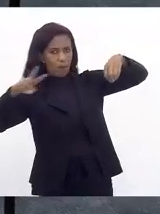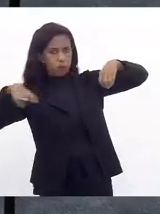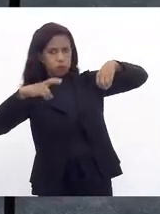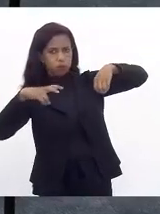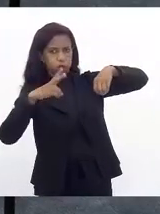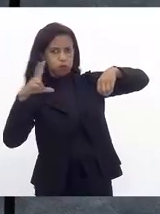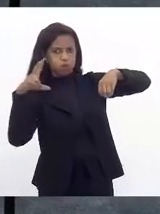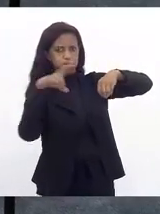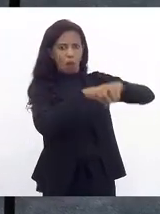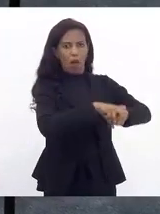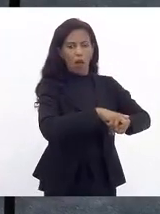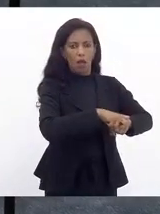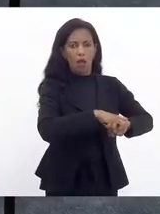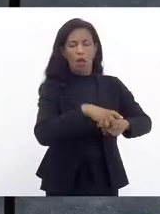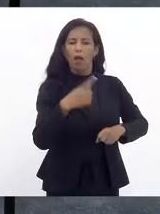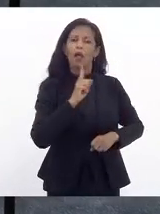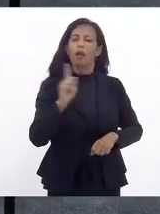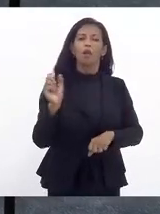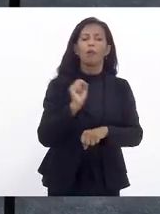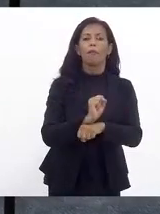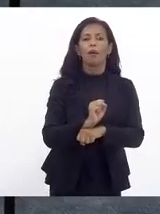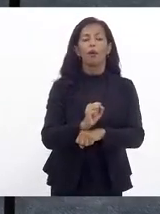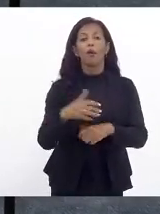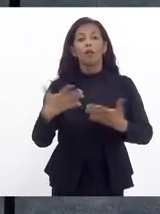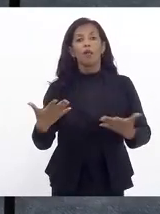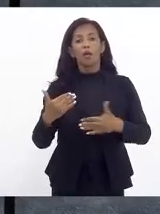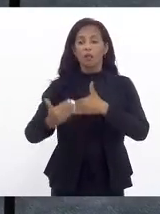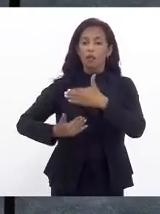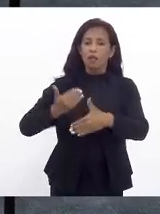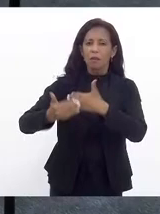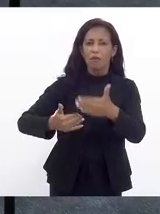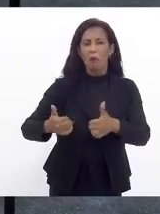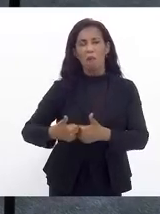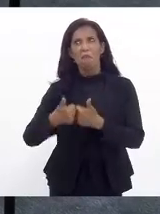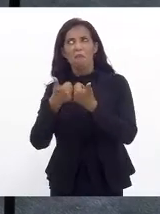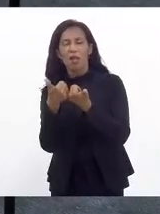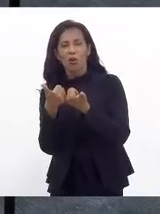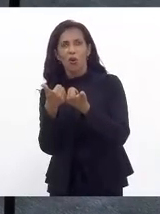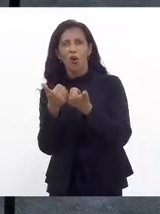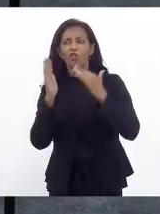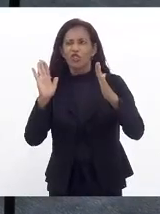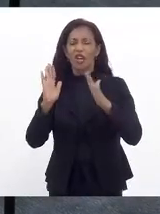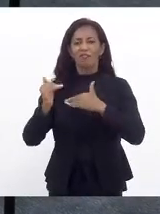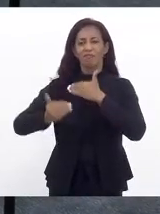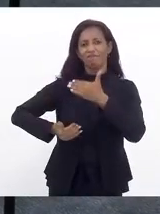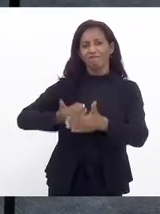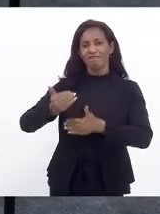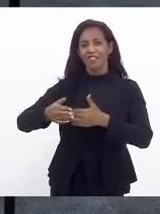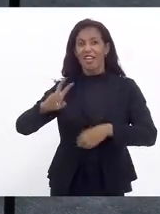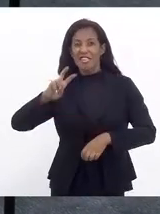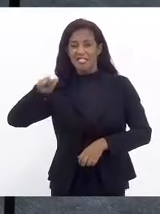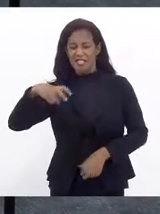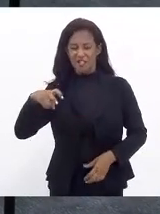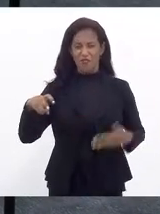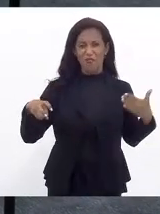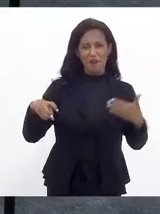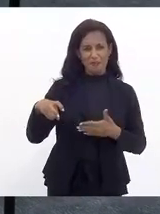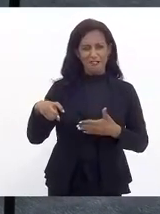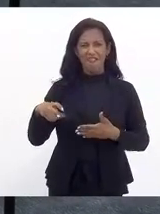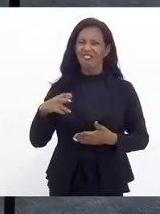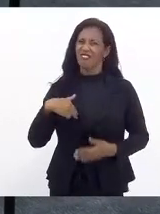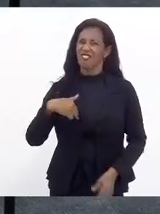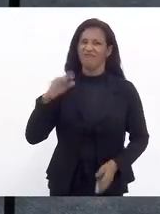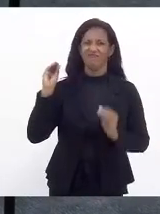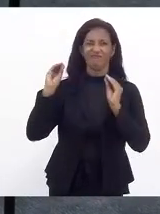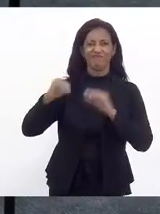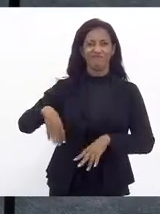ela não sossegou. E você não tenha dúvida que daqui para frente, nós, ou melhor, a gente já vem enfrentando essas cobras. E nós vamos enfrentar muitos e